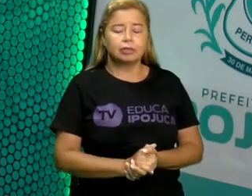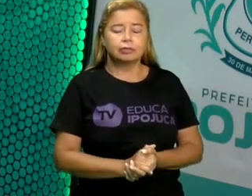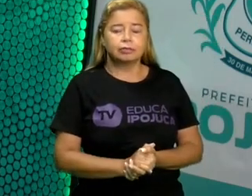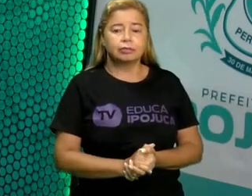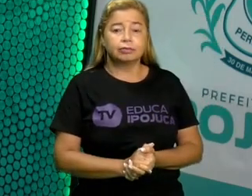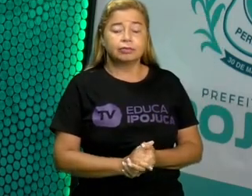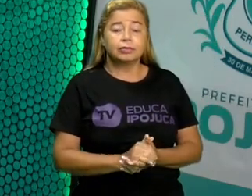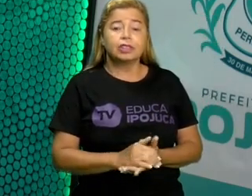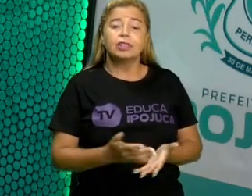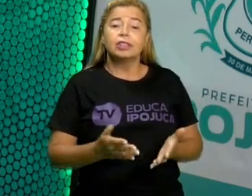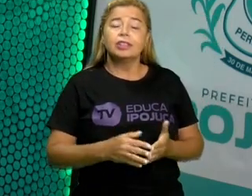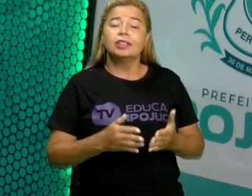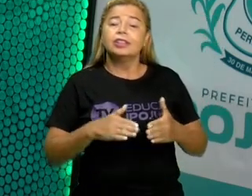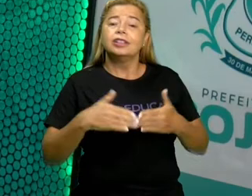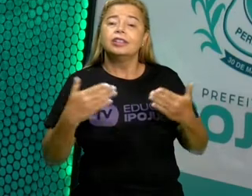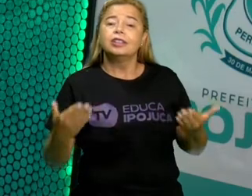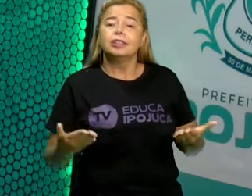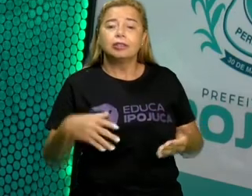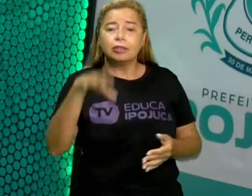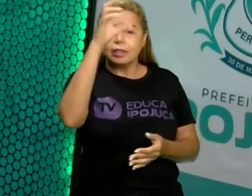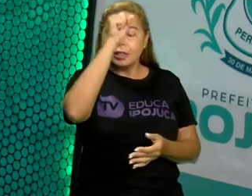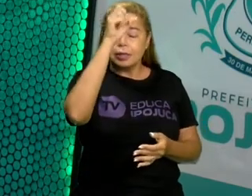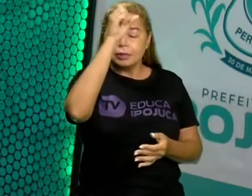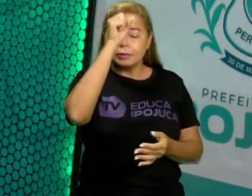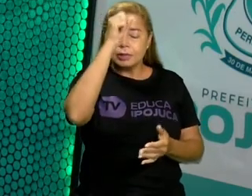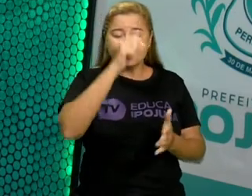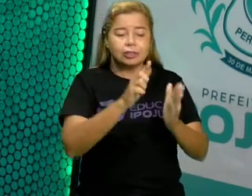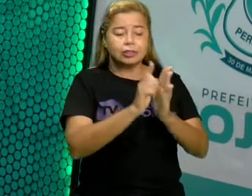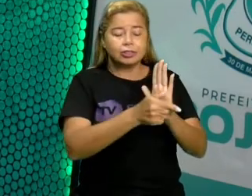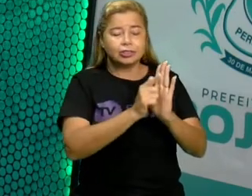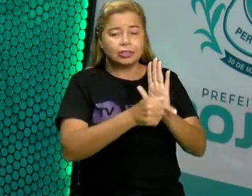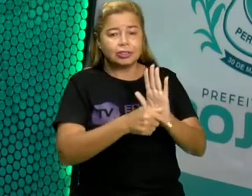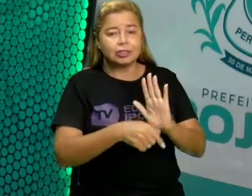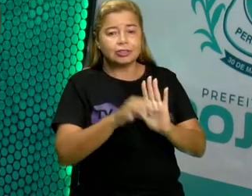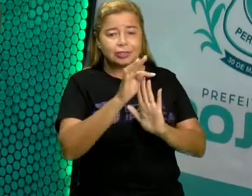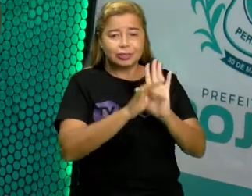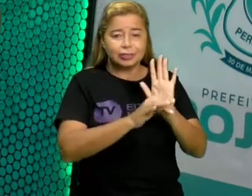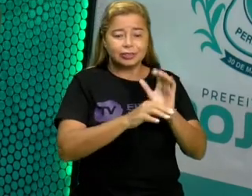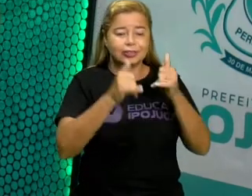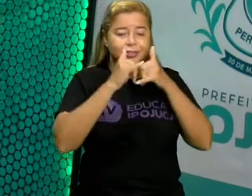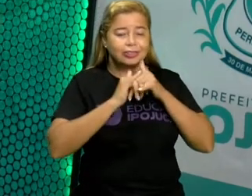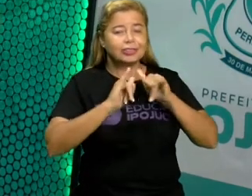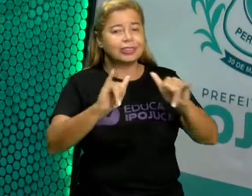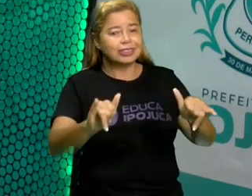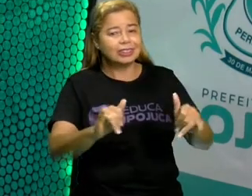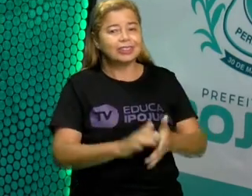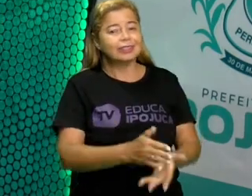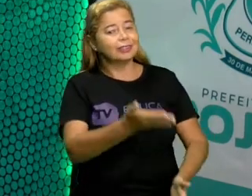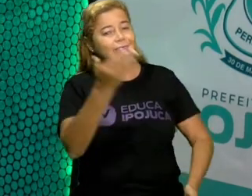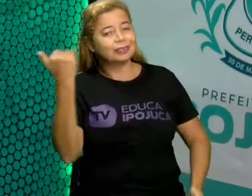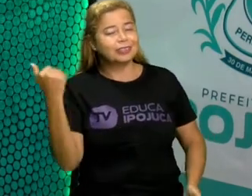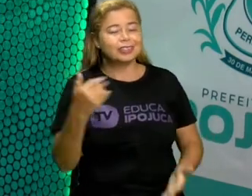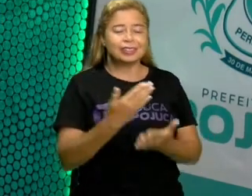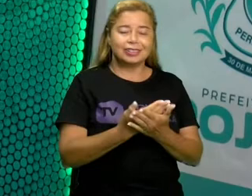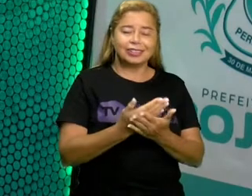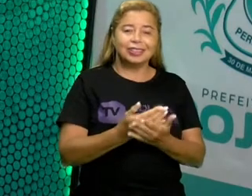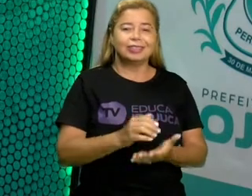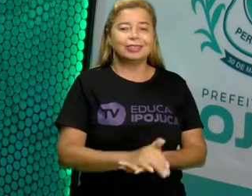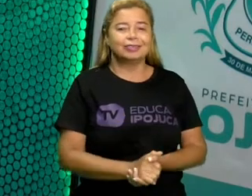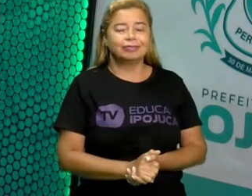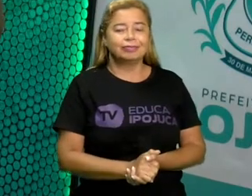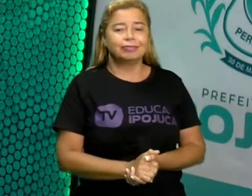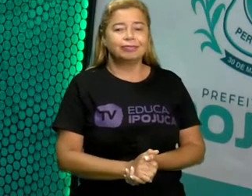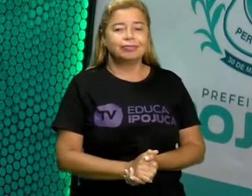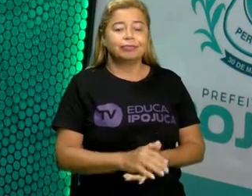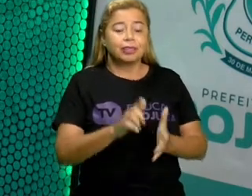esse gênero textual chamado de notícia então vamos lá para nossa aulinha o